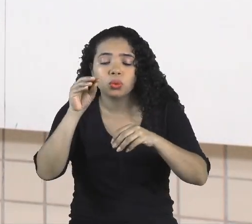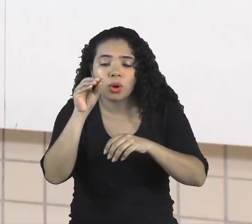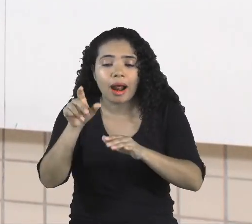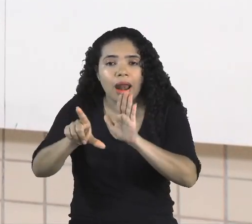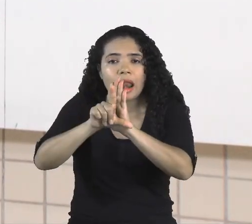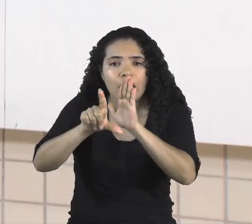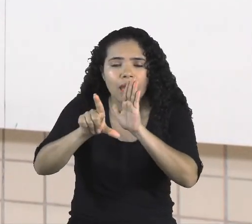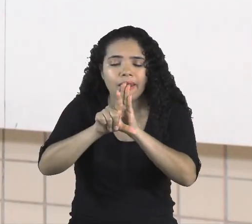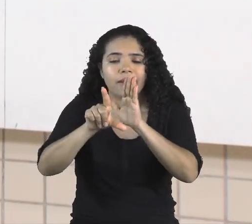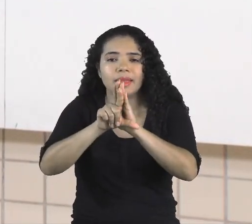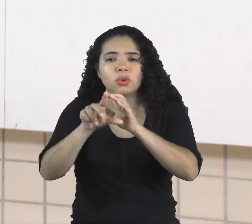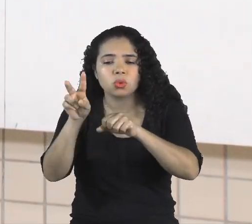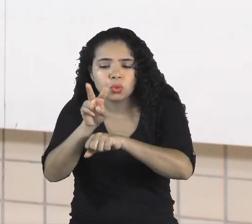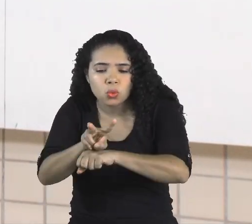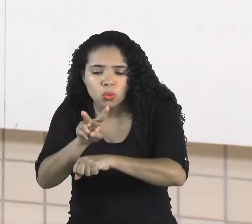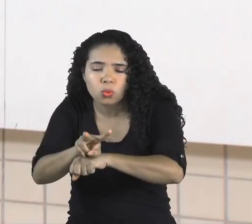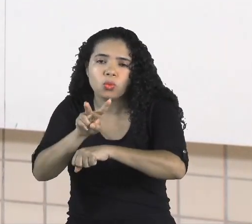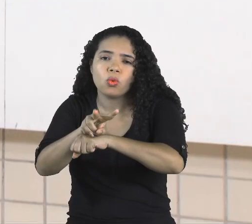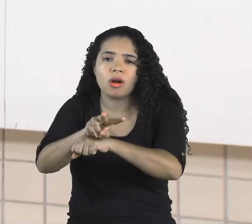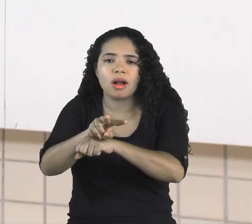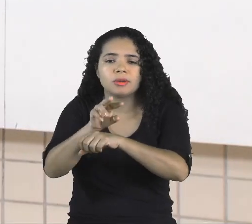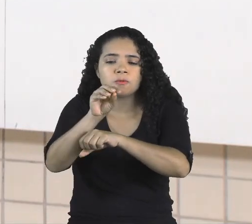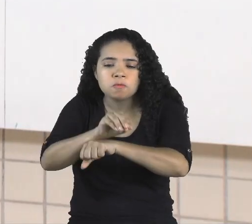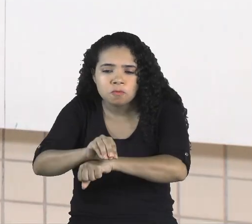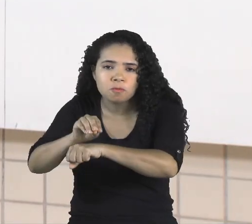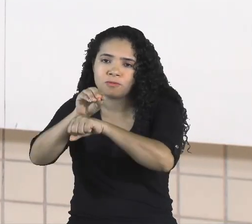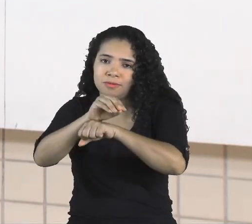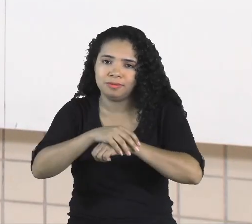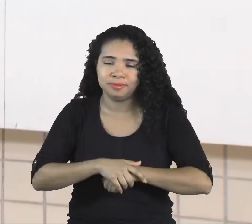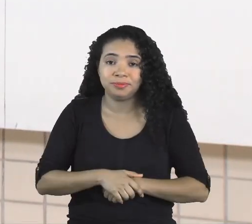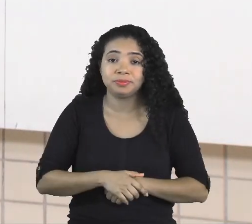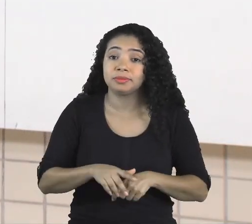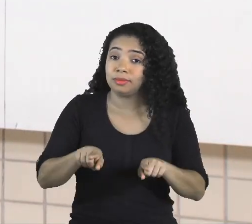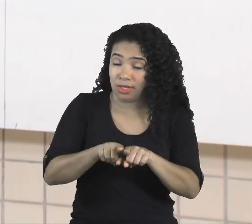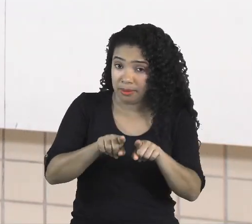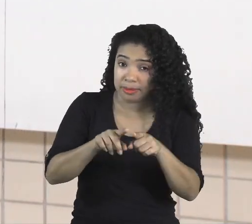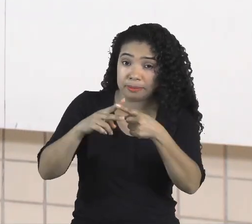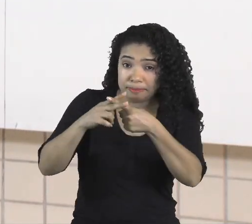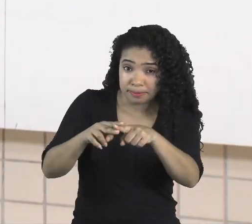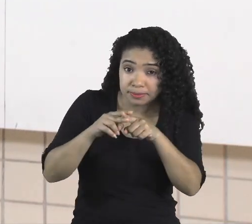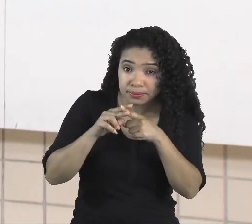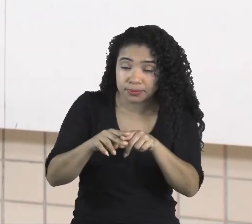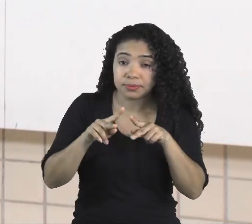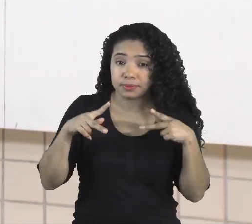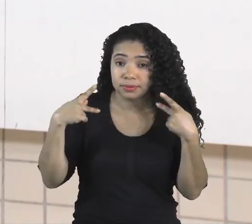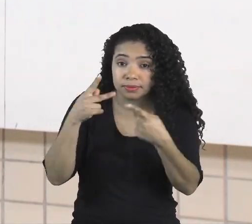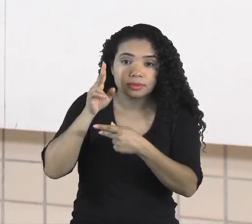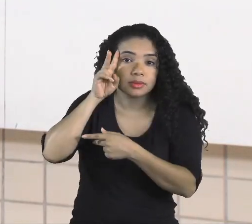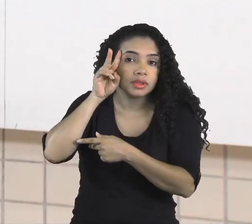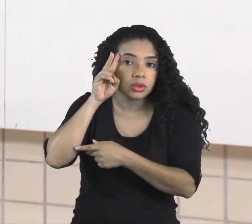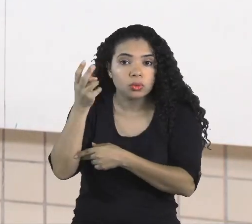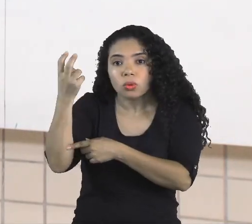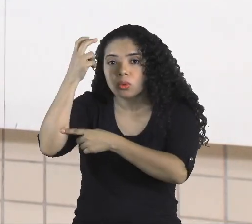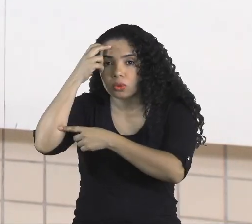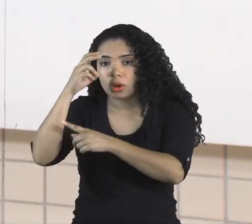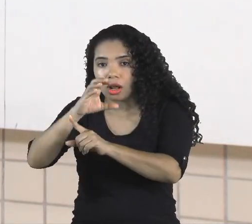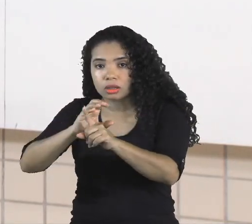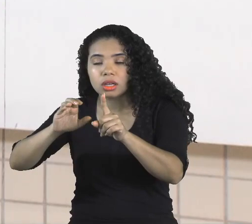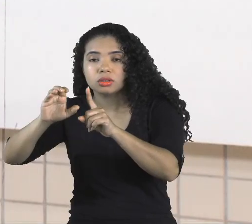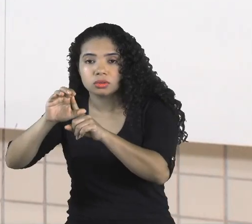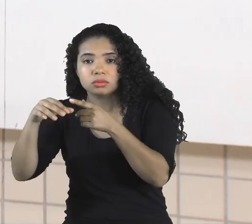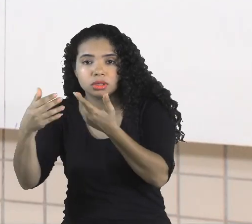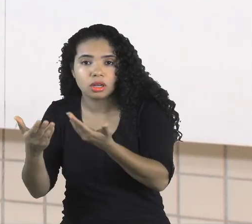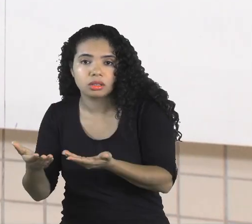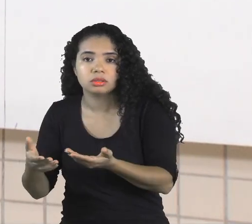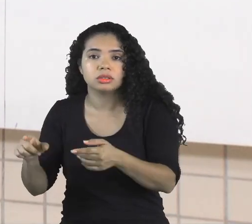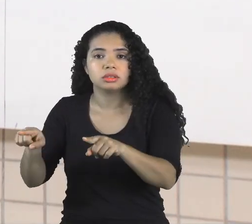que protege. Envolve também a manutenção do patrimônio histórico e cultural das comunidades presentes